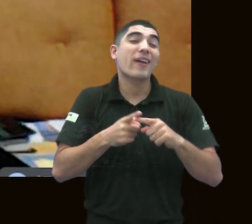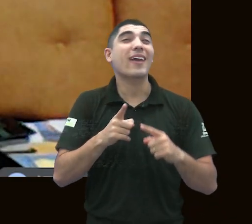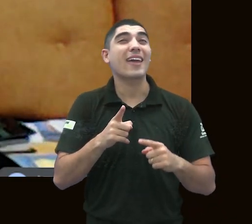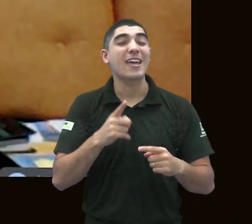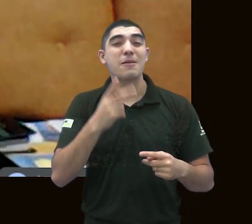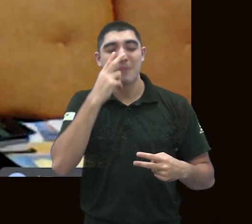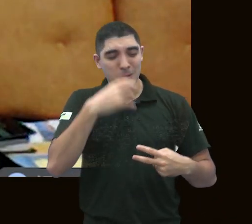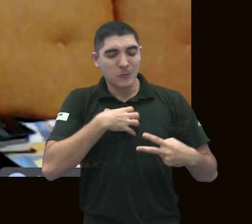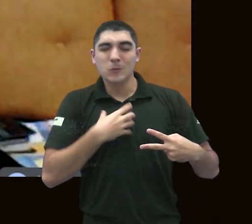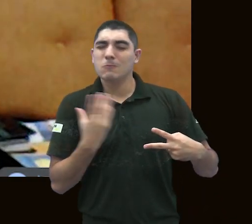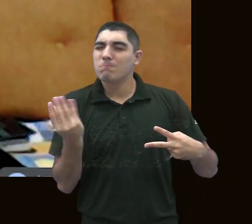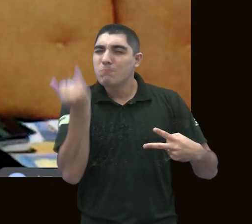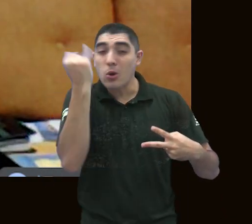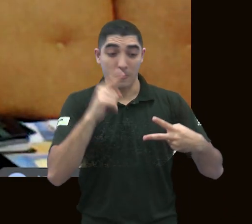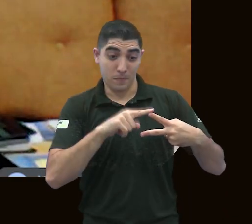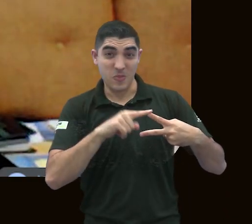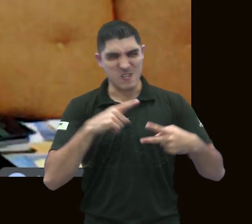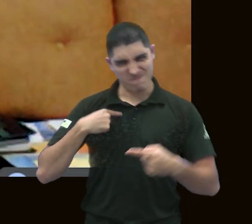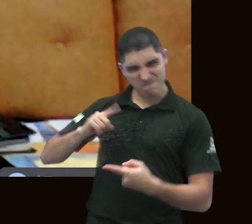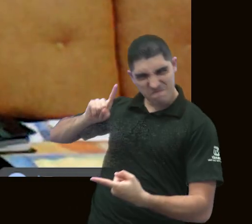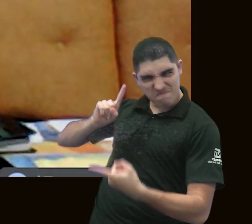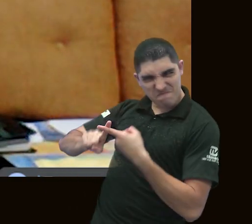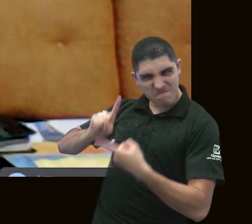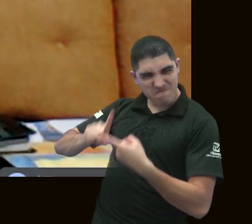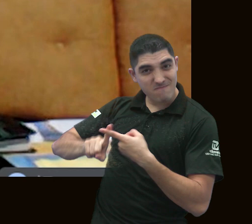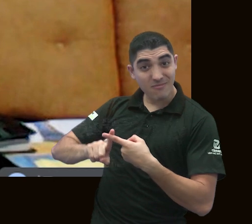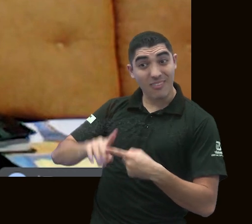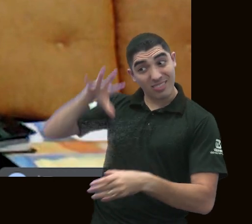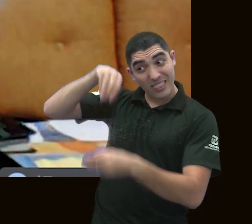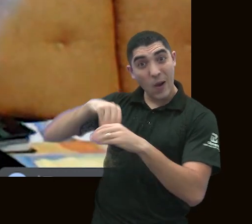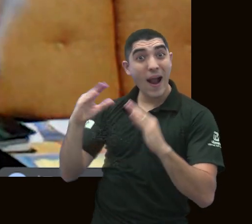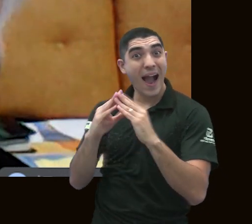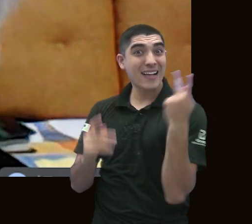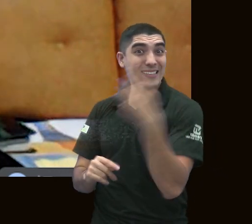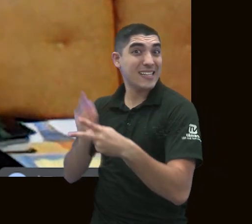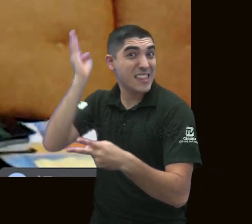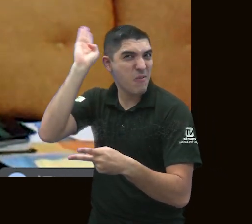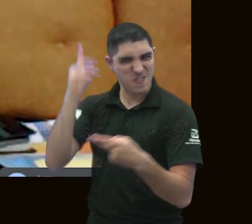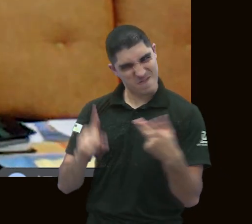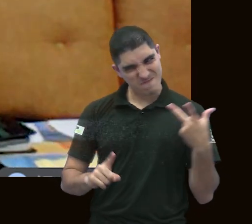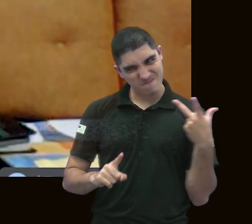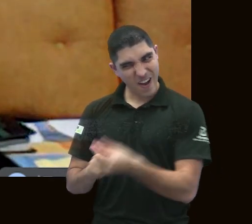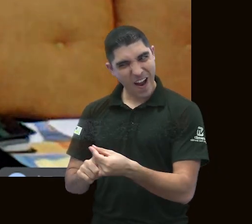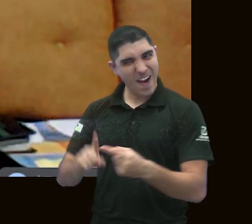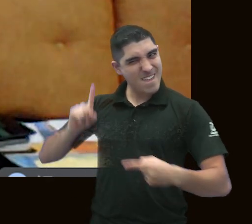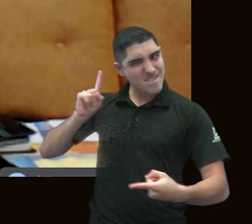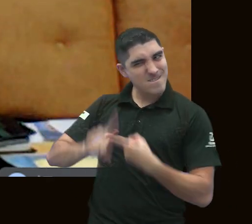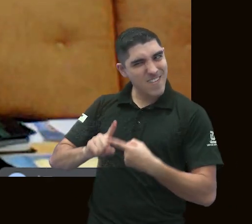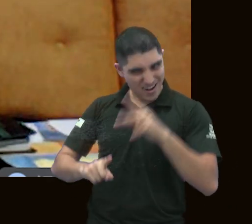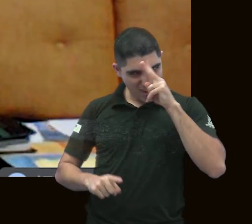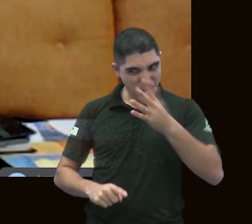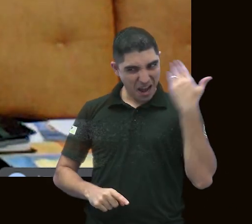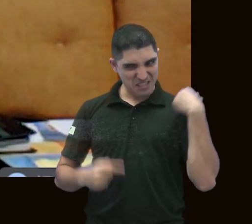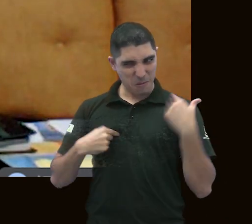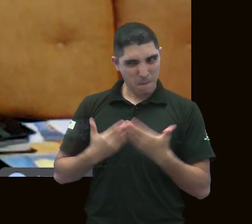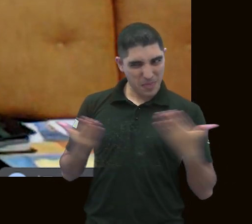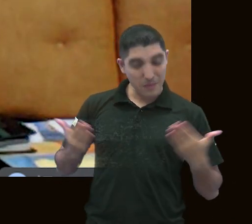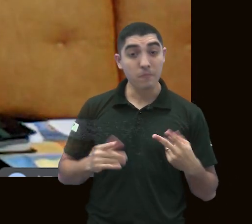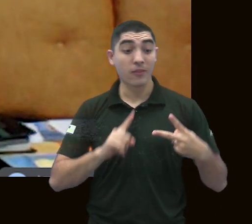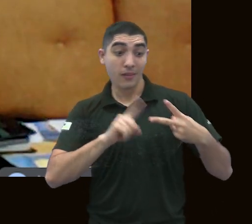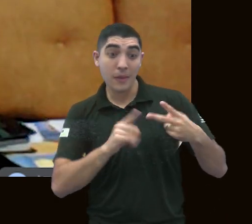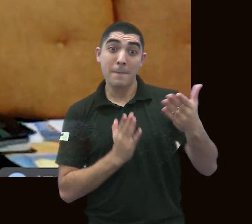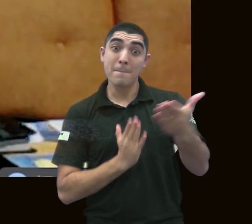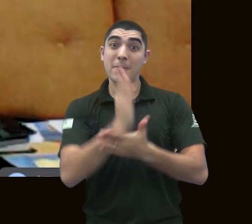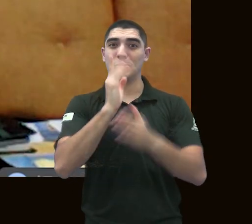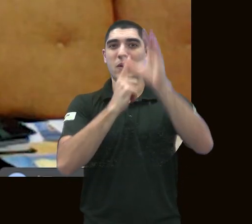o troco no Taubaté e a outra na casa, né, do Taubaté e a outra